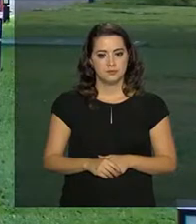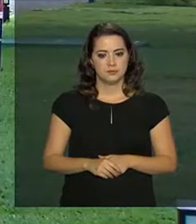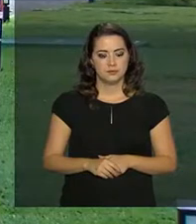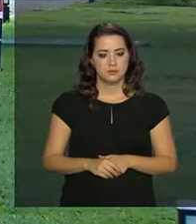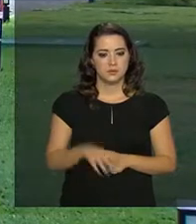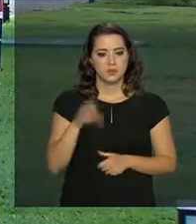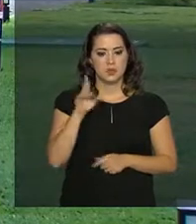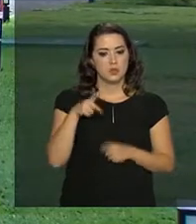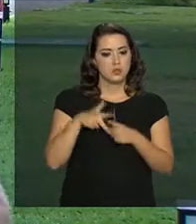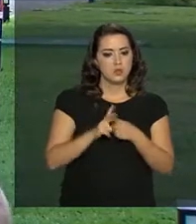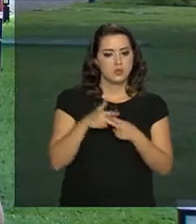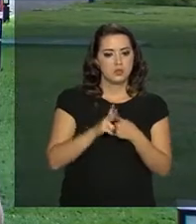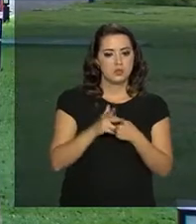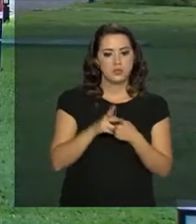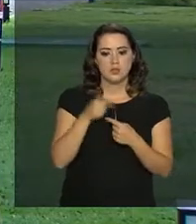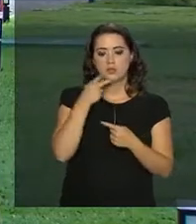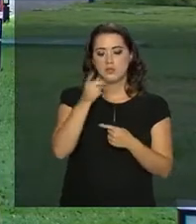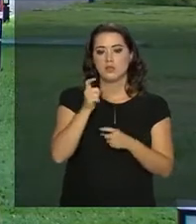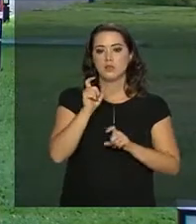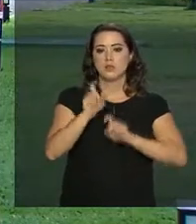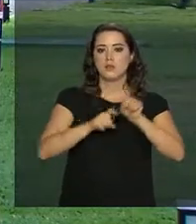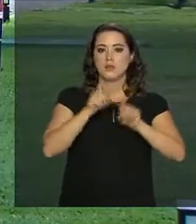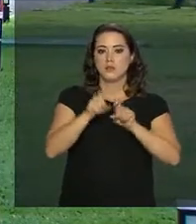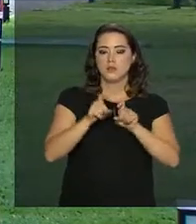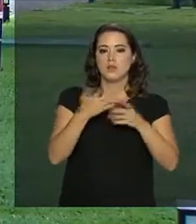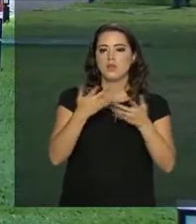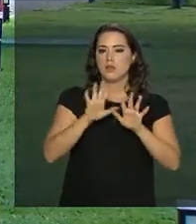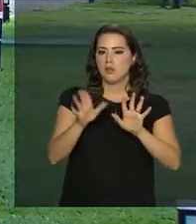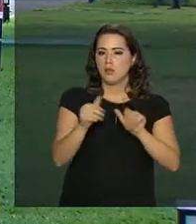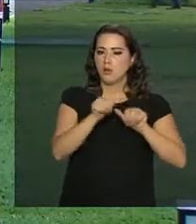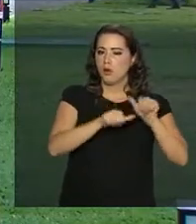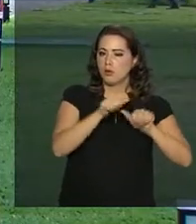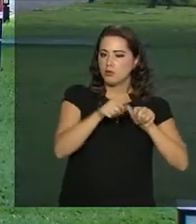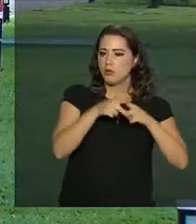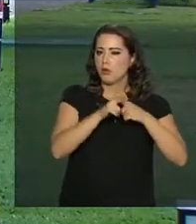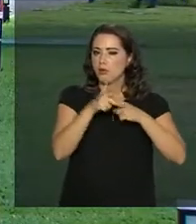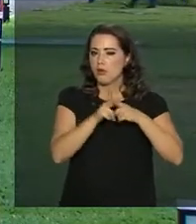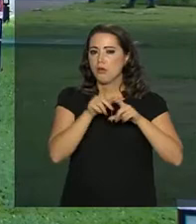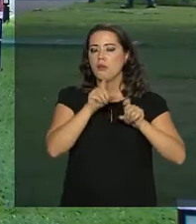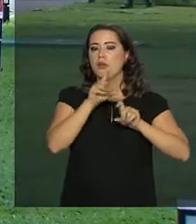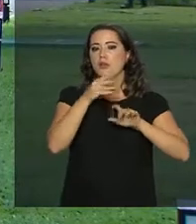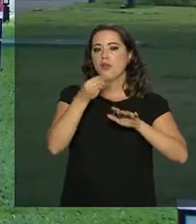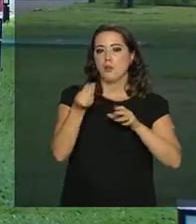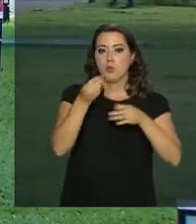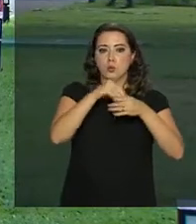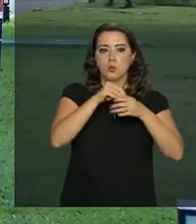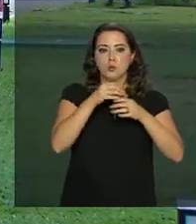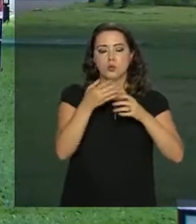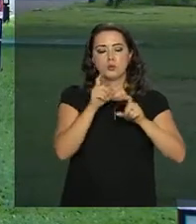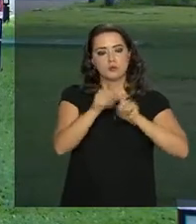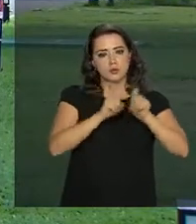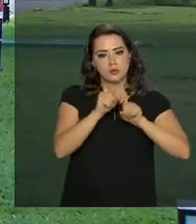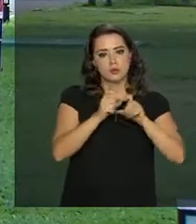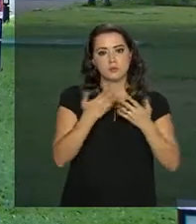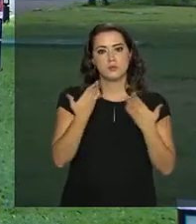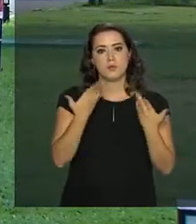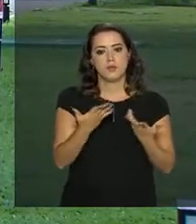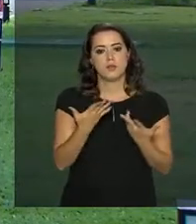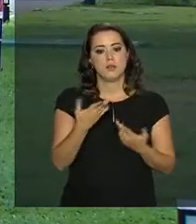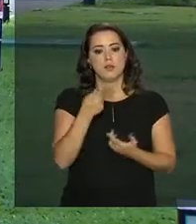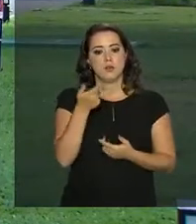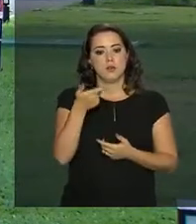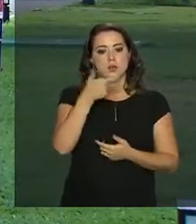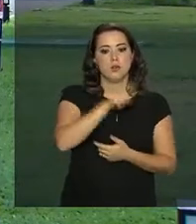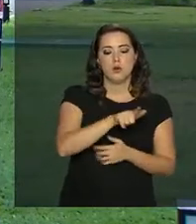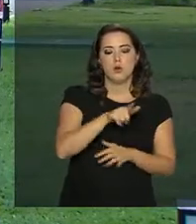Apenas uma correção, eu disse digitalizar, na verdade, informatizar essas informações, foi o que disse o Onyx Lorenzoni. Bom, entre outros assuntos